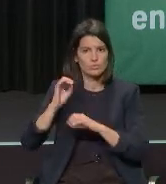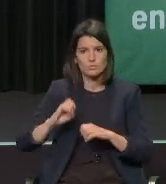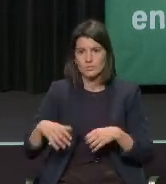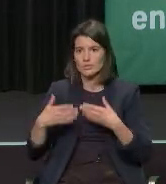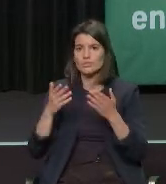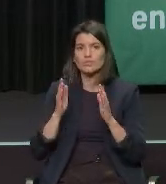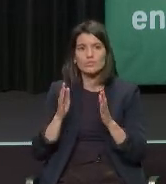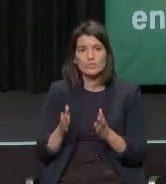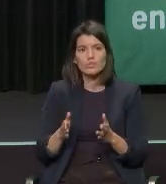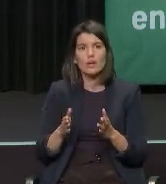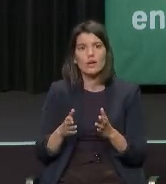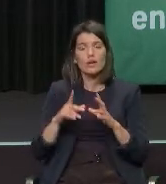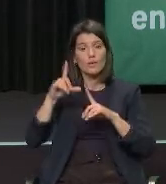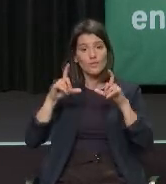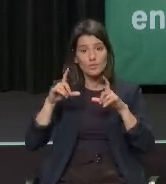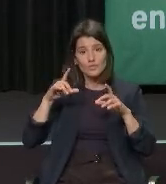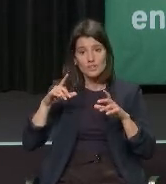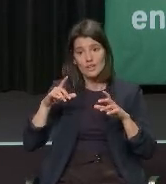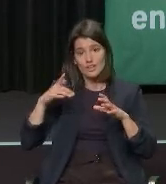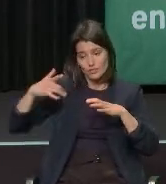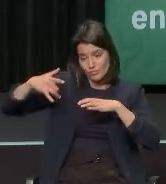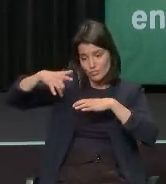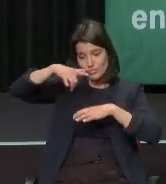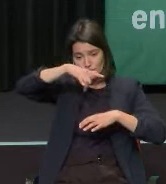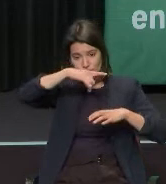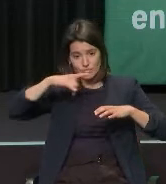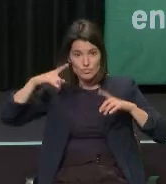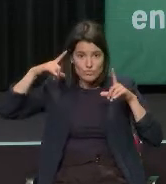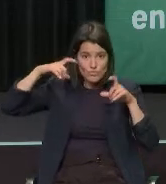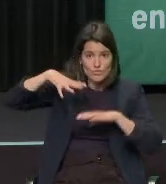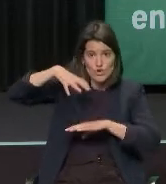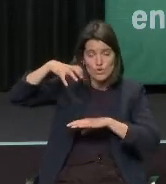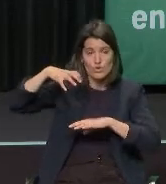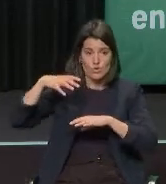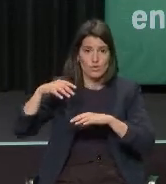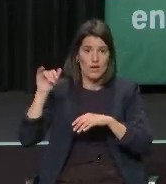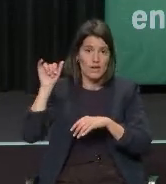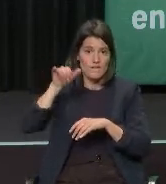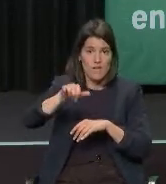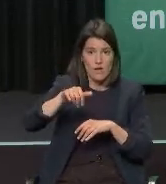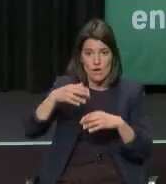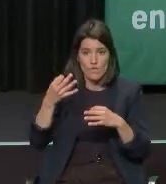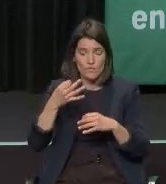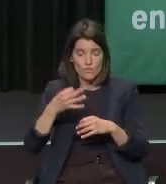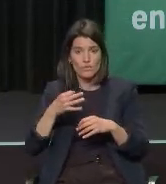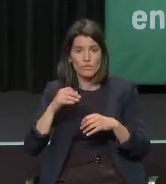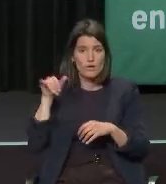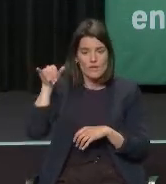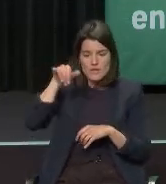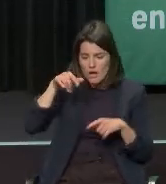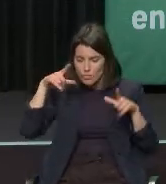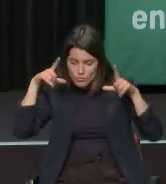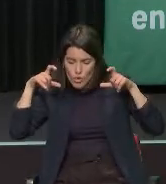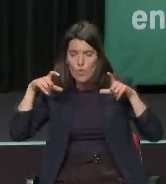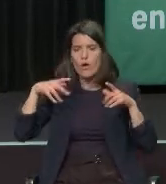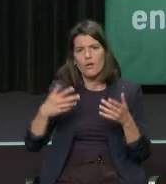com fotografias aéreas, portanto fotografias aéreas tiradas de avião. Hoje estamos já em perfeitas condições de